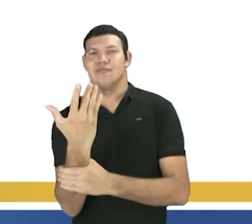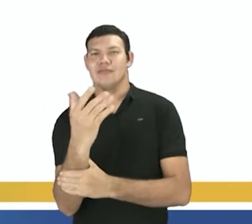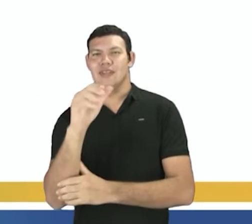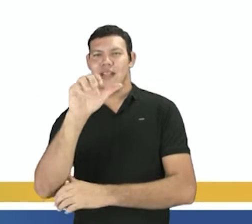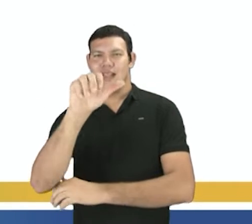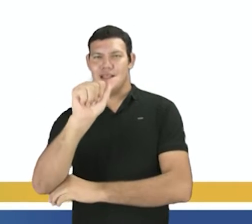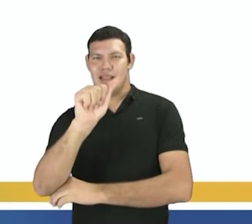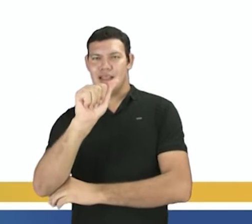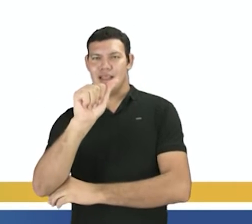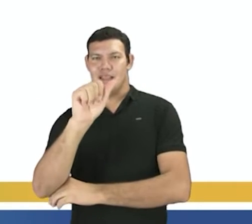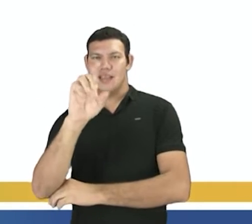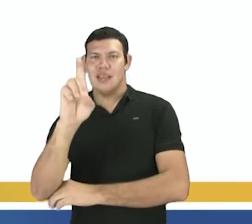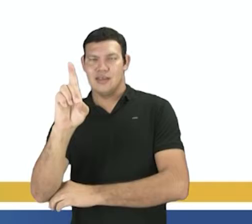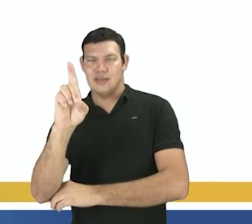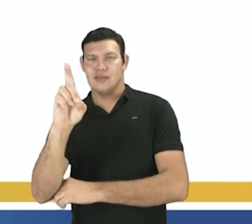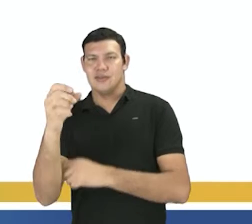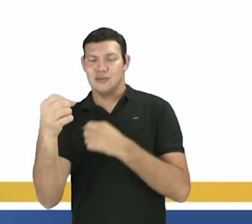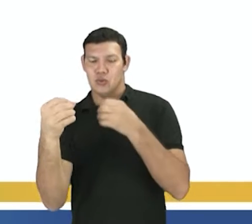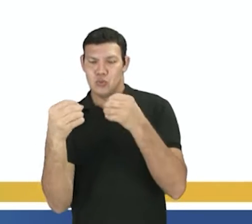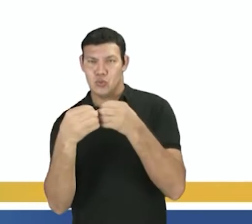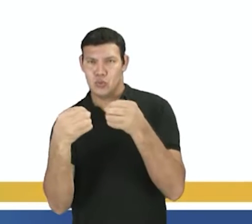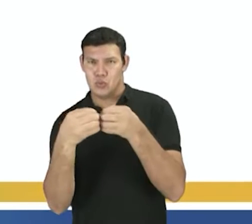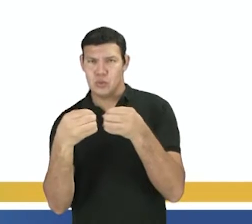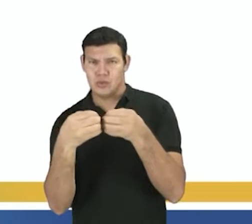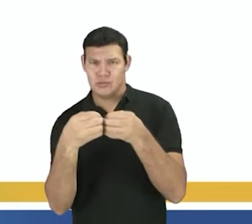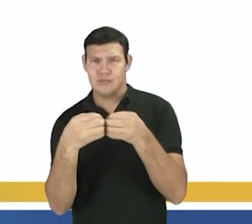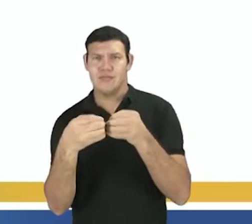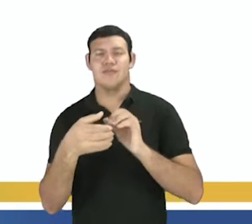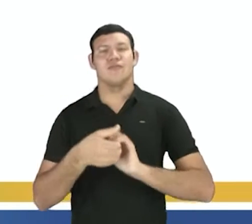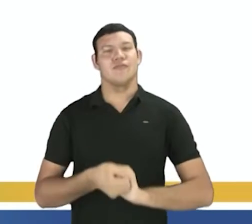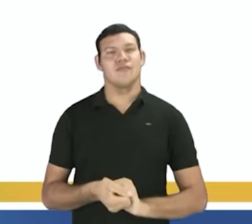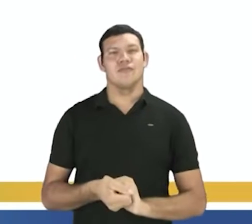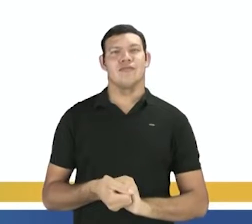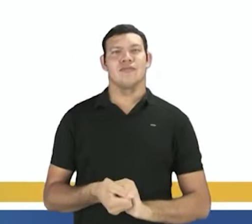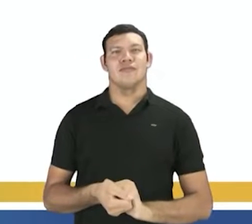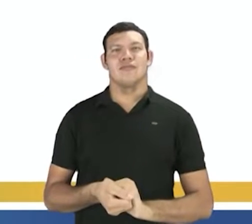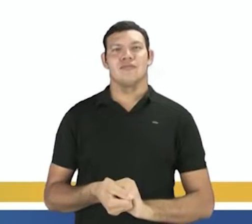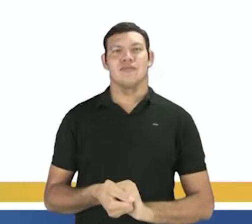ad indica proximidade,